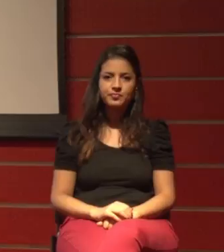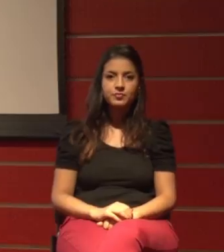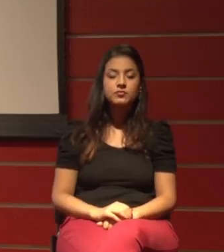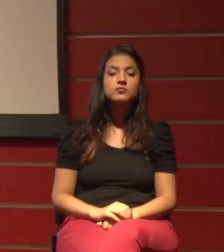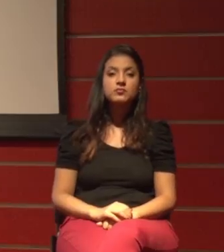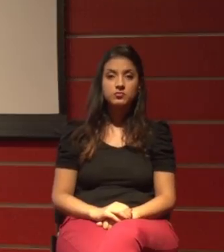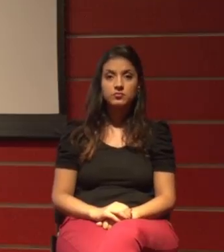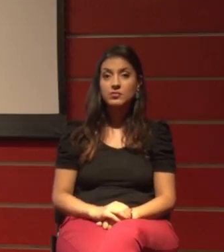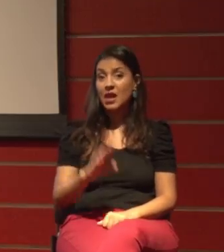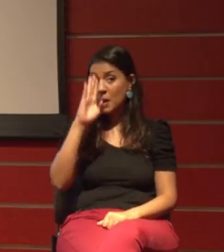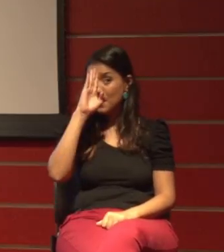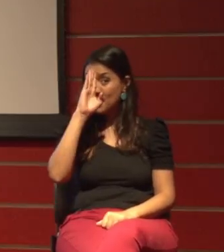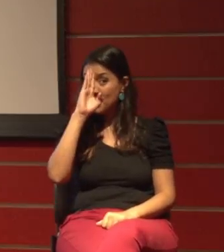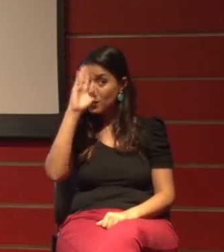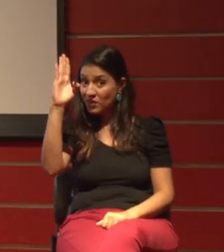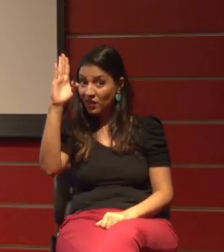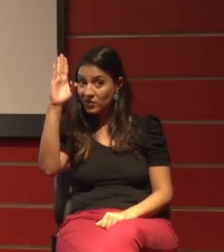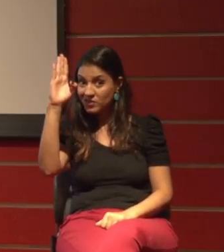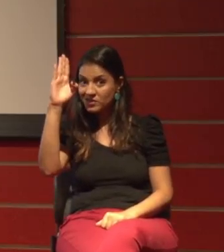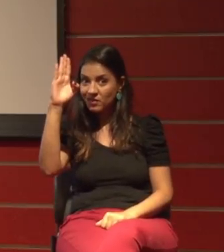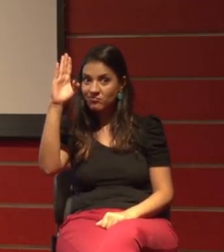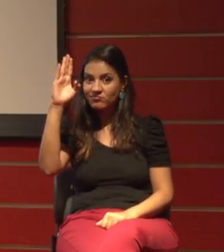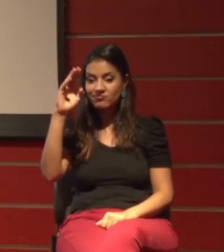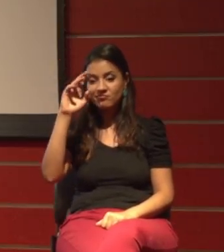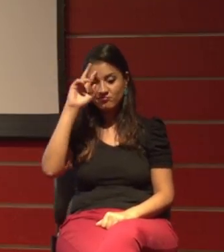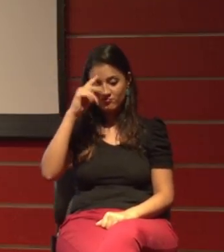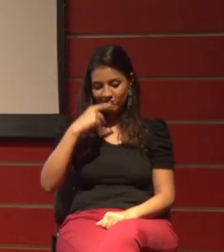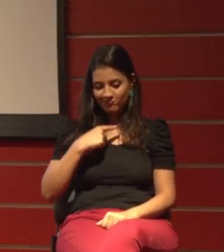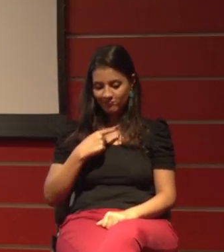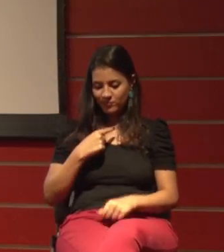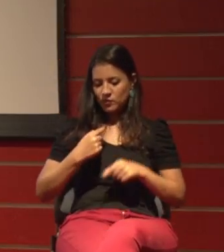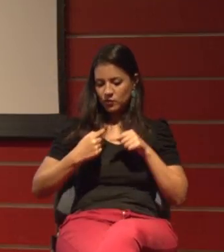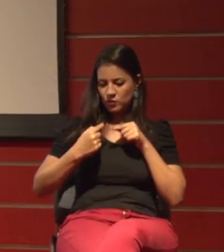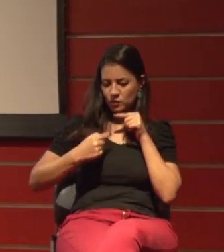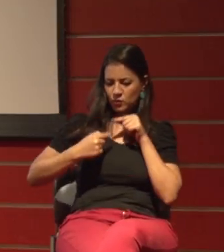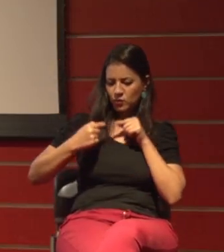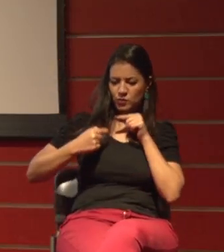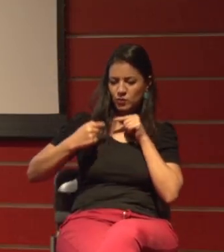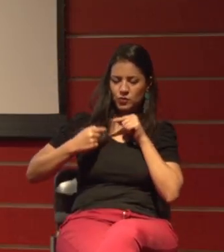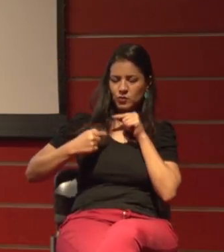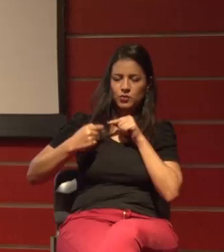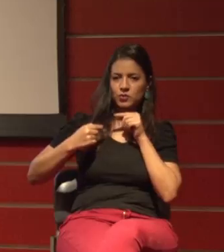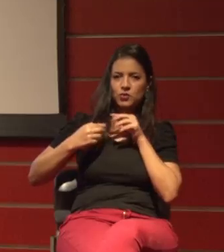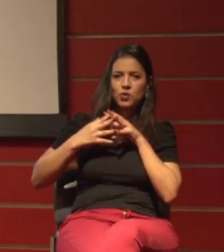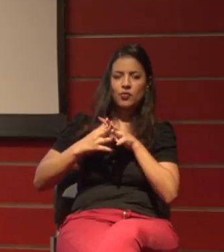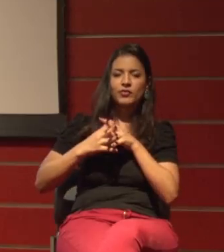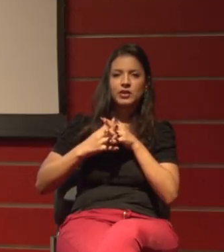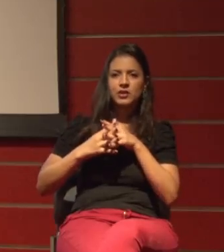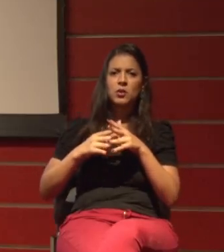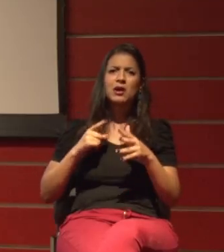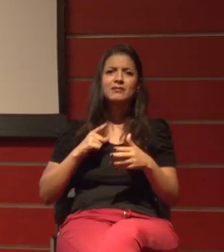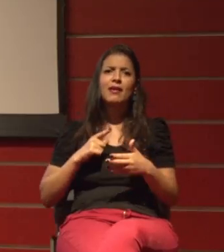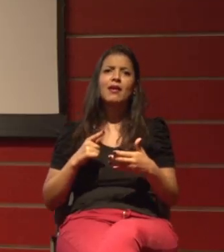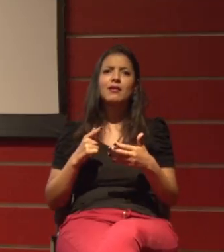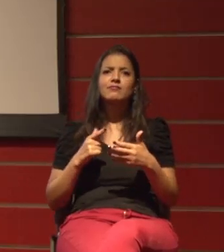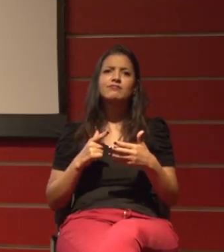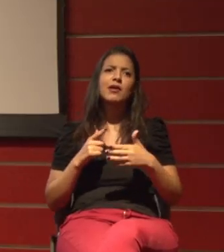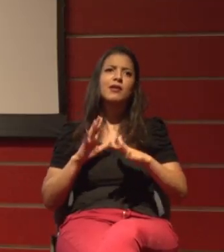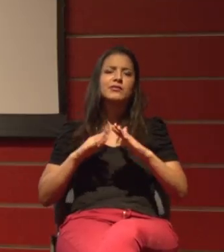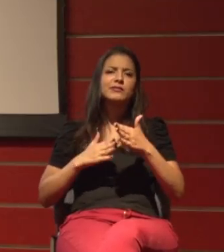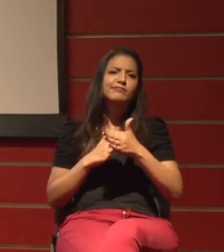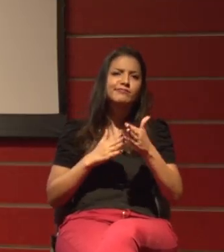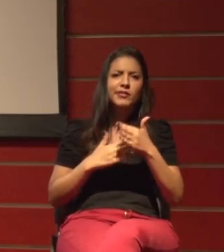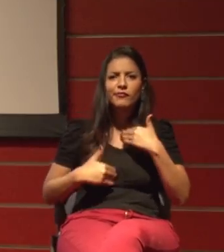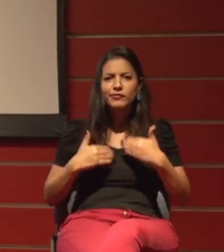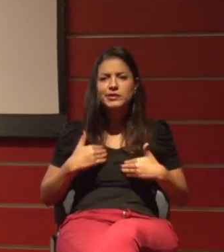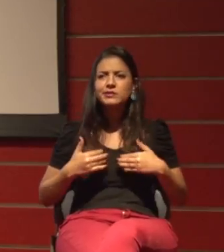do protagonista com ele mesmo contradições Morais superação de defeitos Morais ou limitações físicas ou doenças